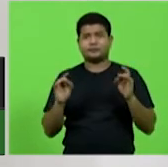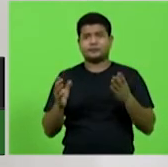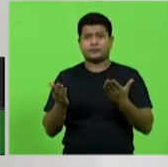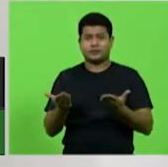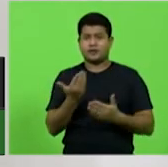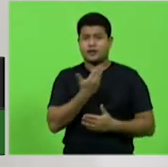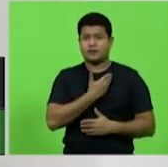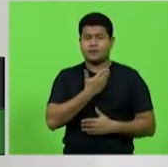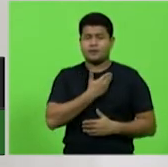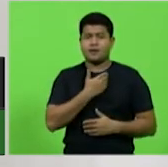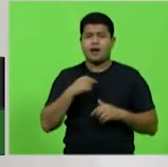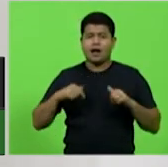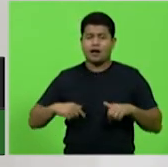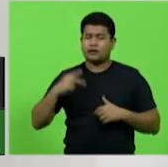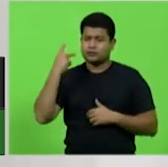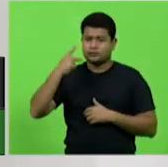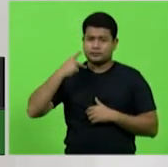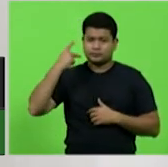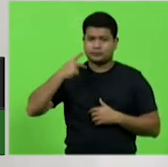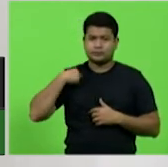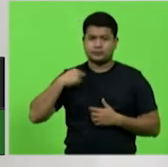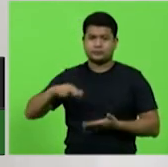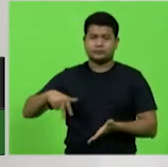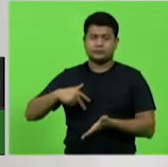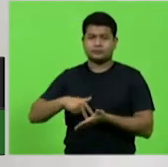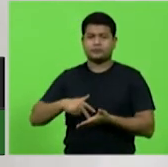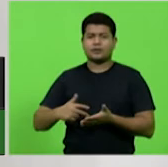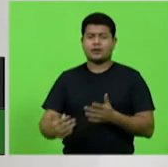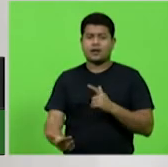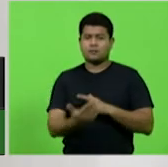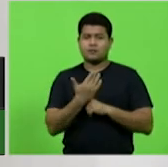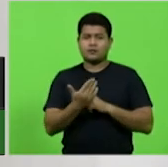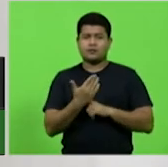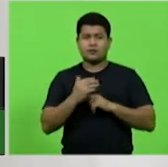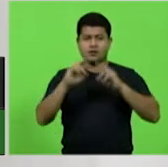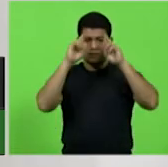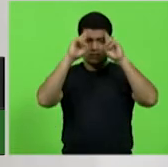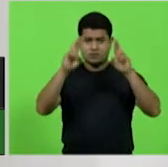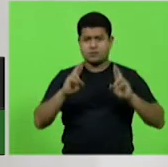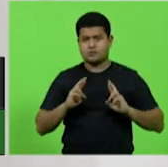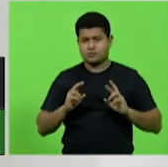colegas de parlamento pelas manifestações de solidariedade e respeito.